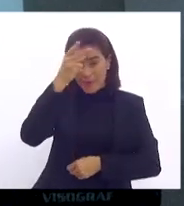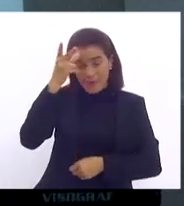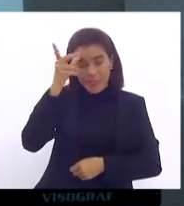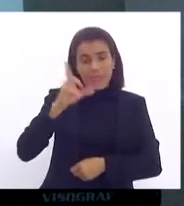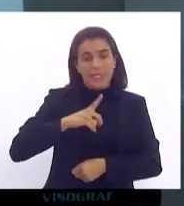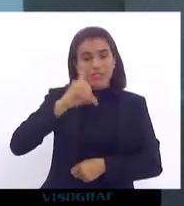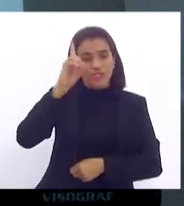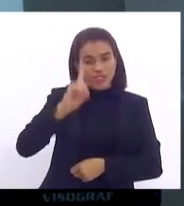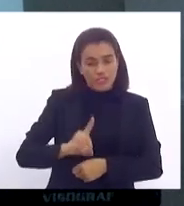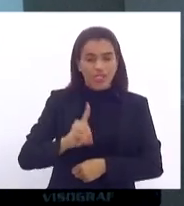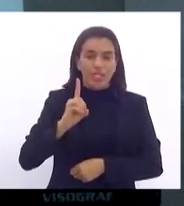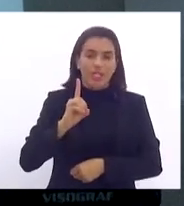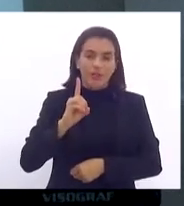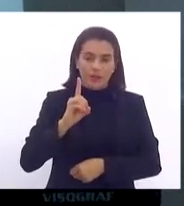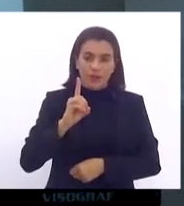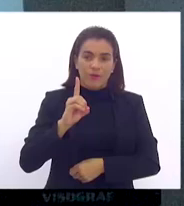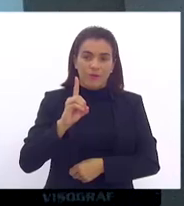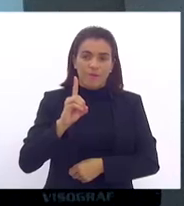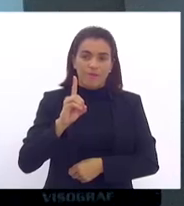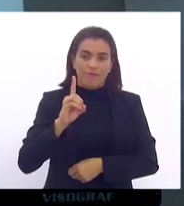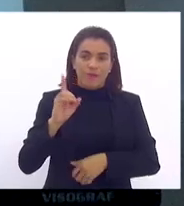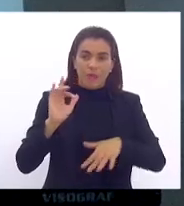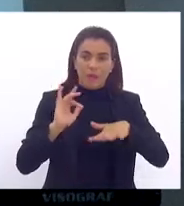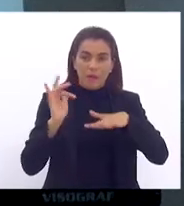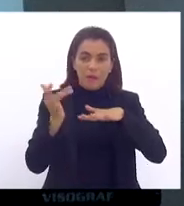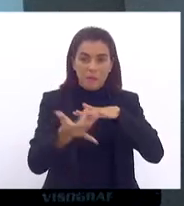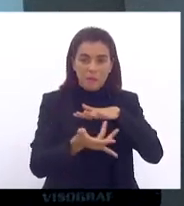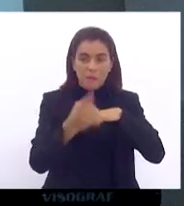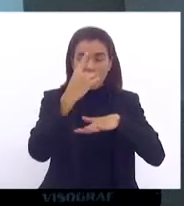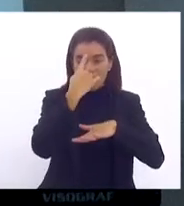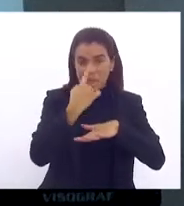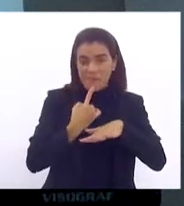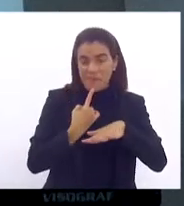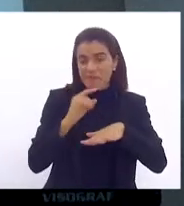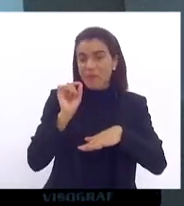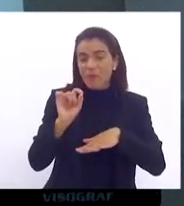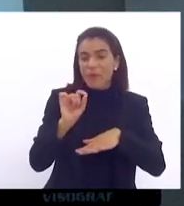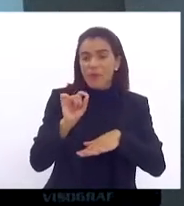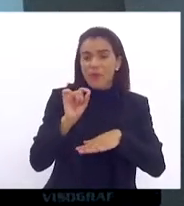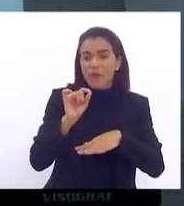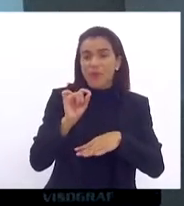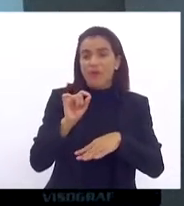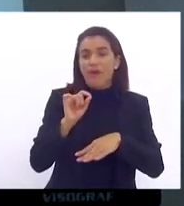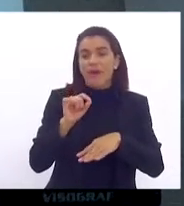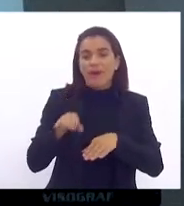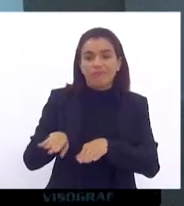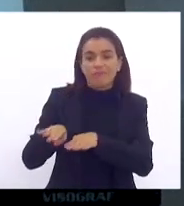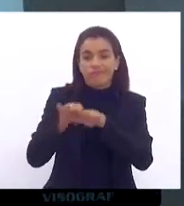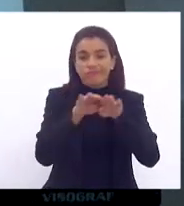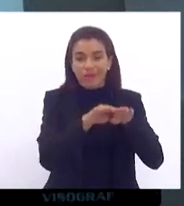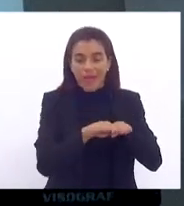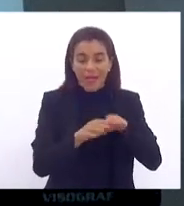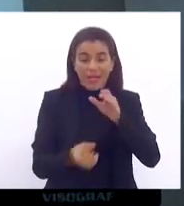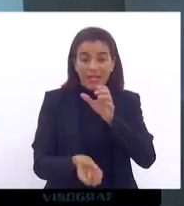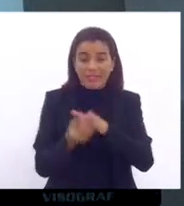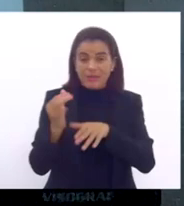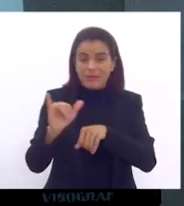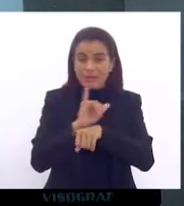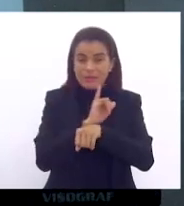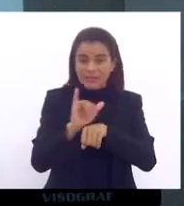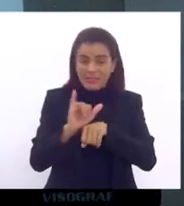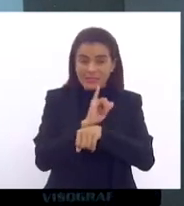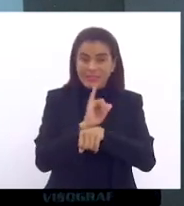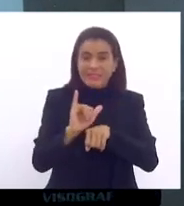contas que eh a peculiaridade dessas contas seriam a criação de um mecanismo para